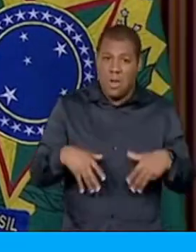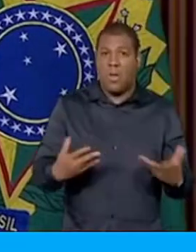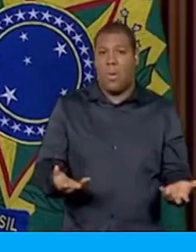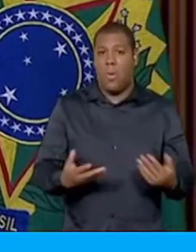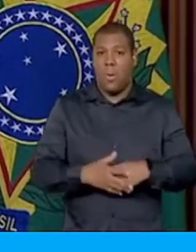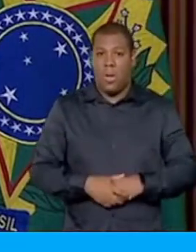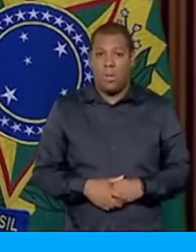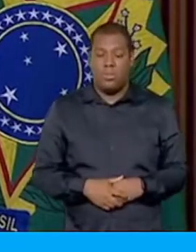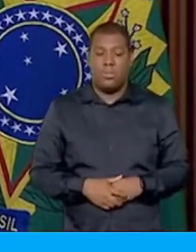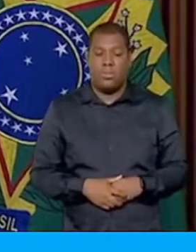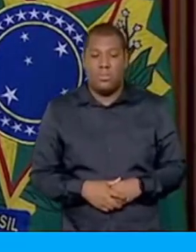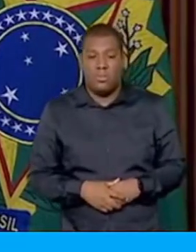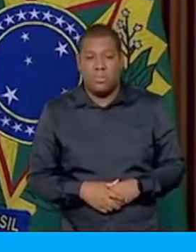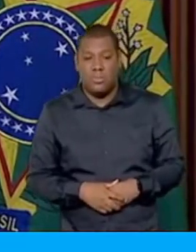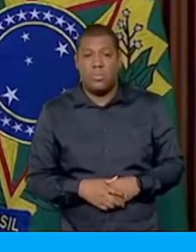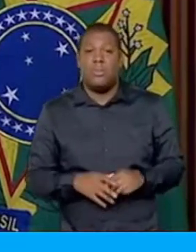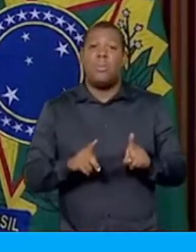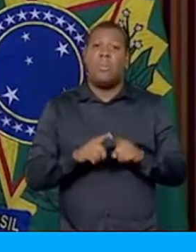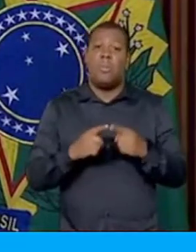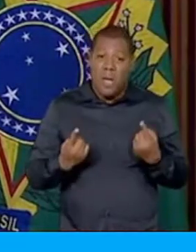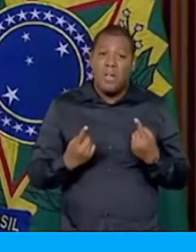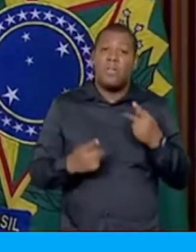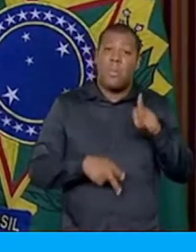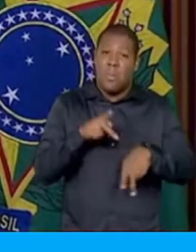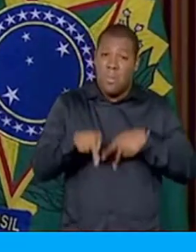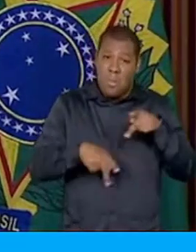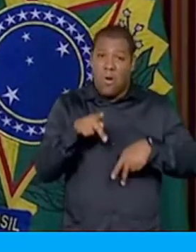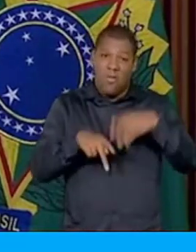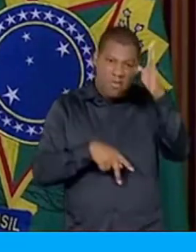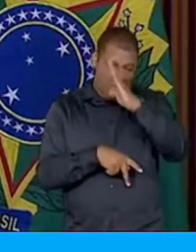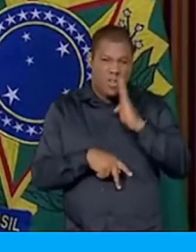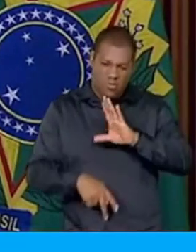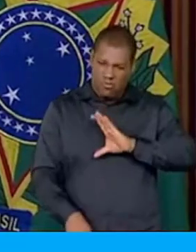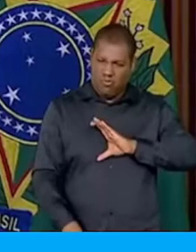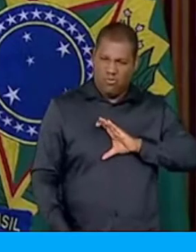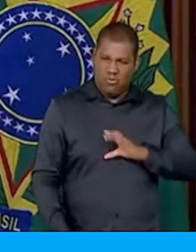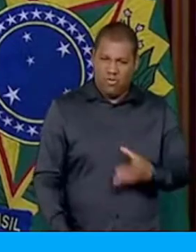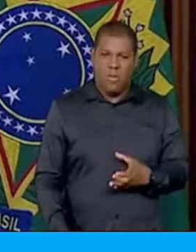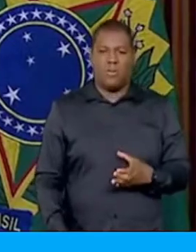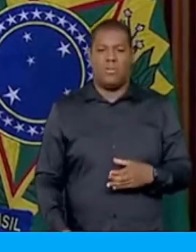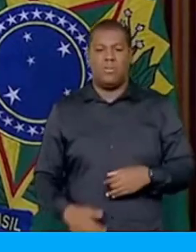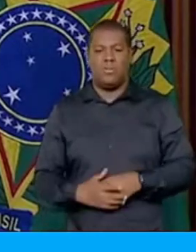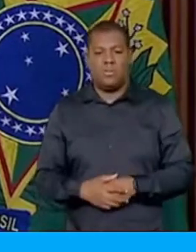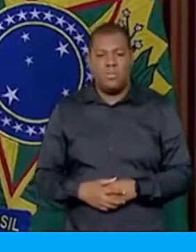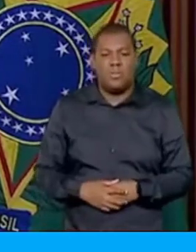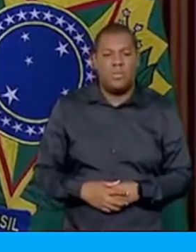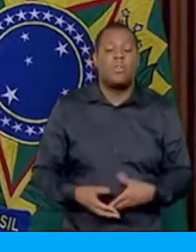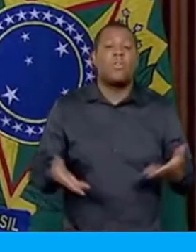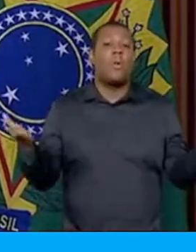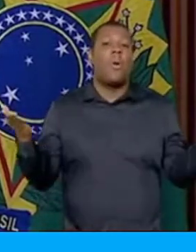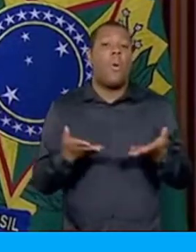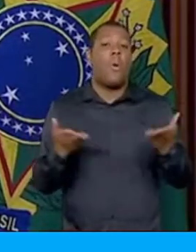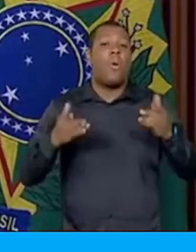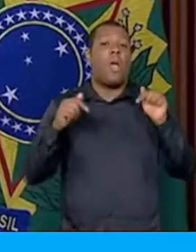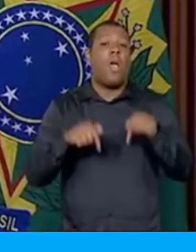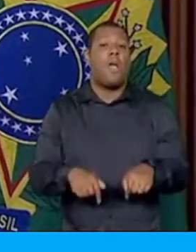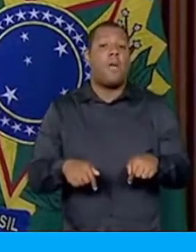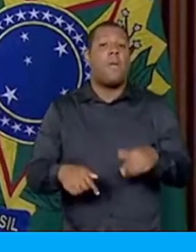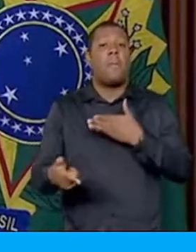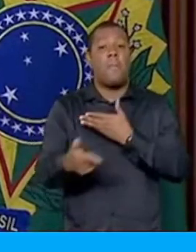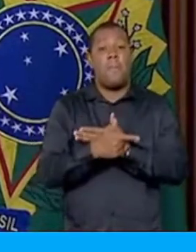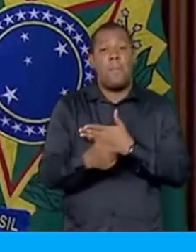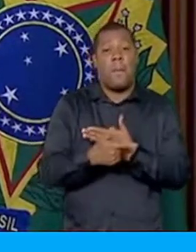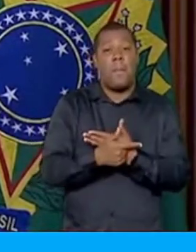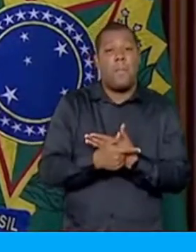2022. O povo foi mais sábio, o povo foi mais corajoso, e nós estamos aqui com uma incumbência de fazer uma